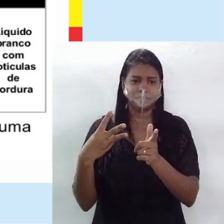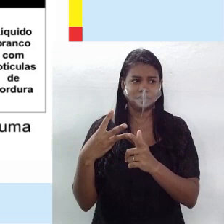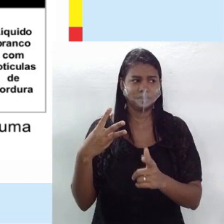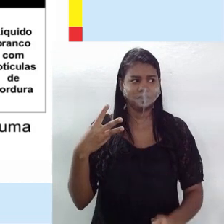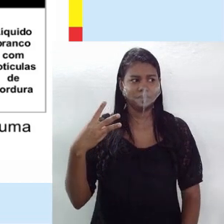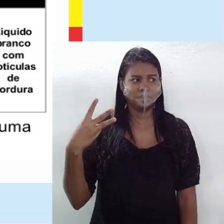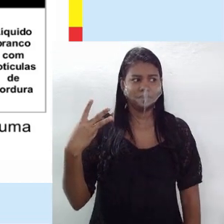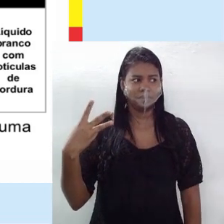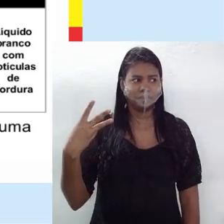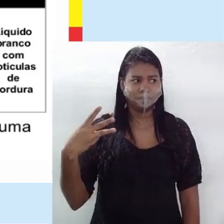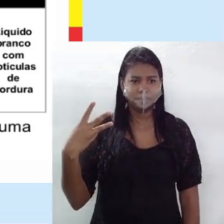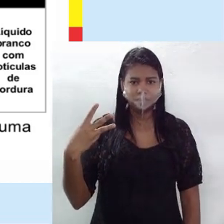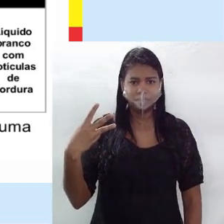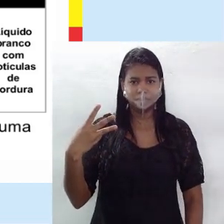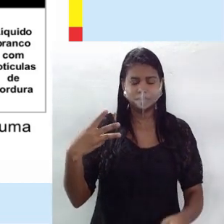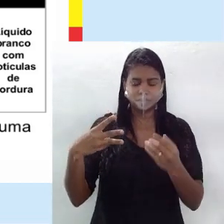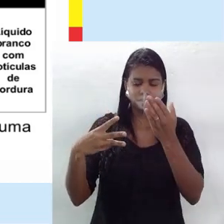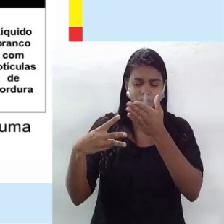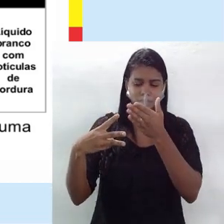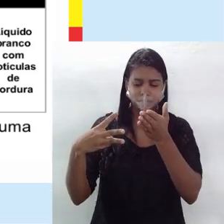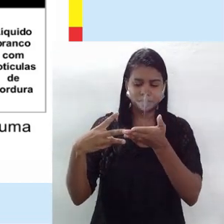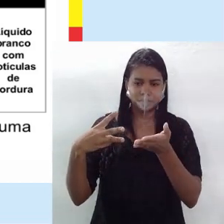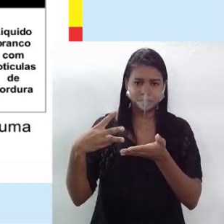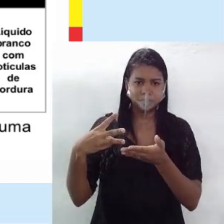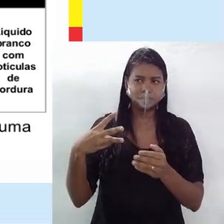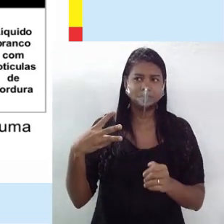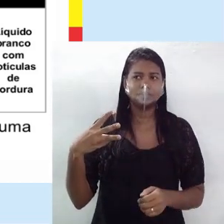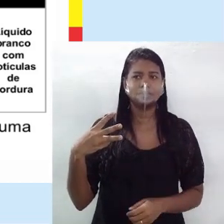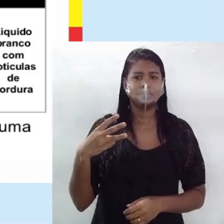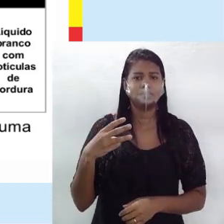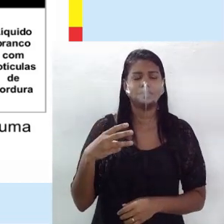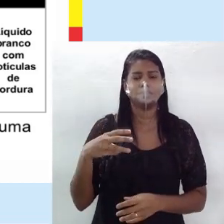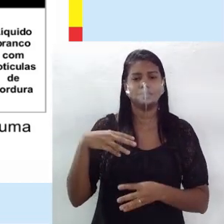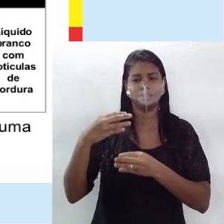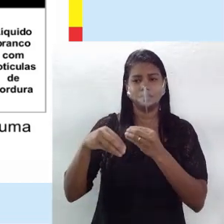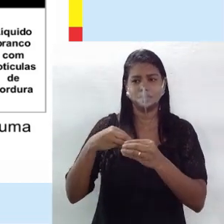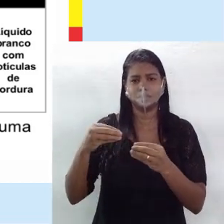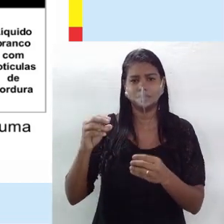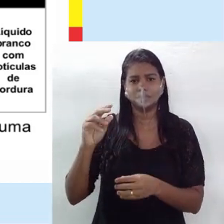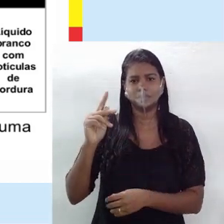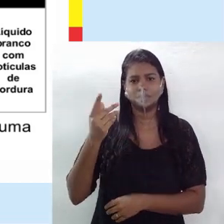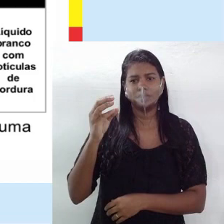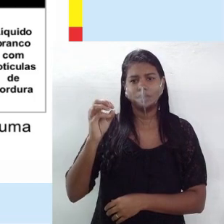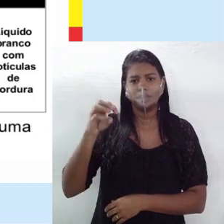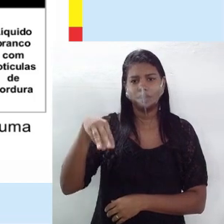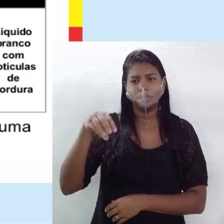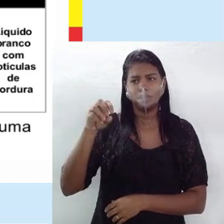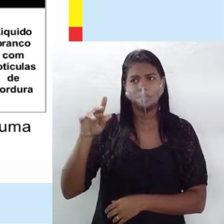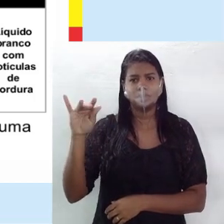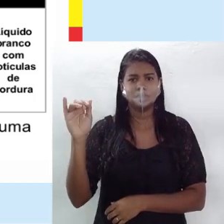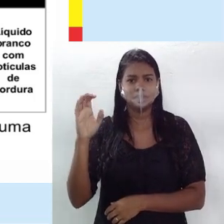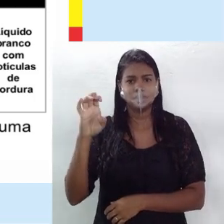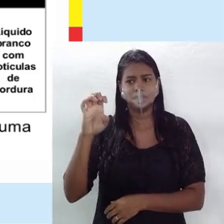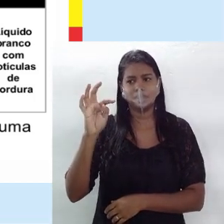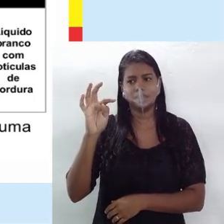tópicos, essas três classificações que são homogênea, heterogênea